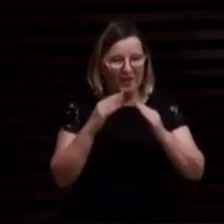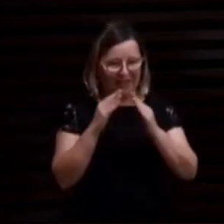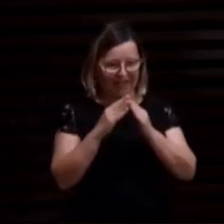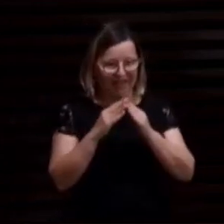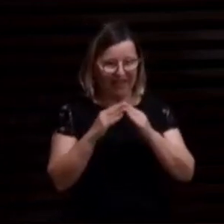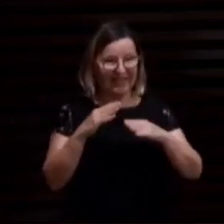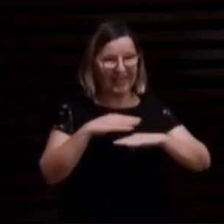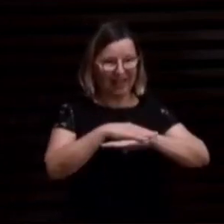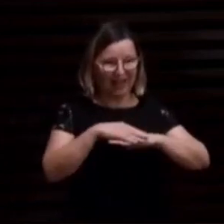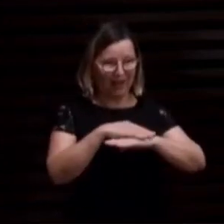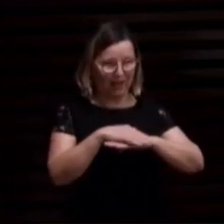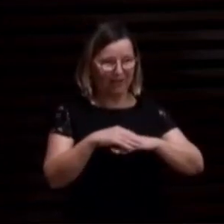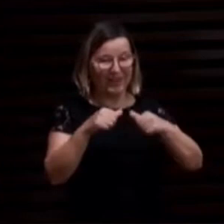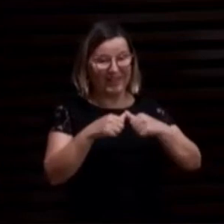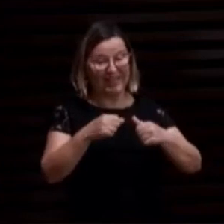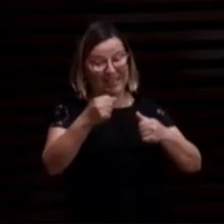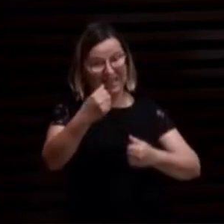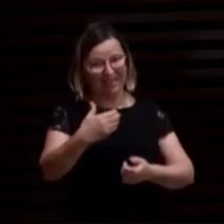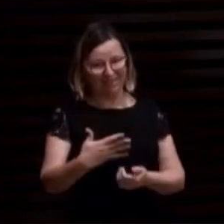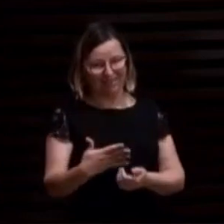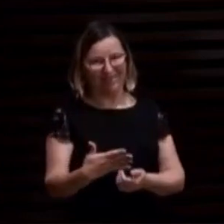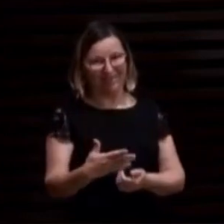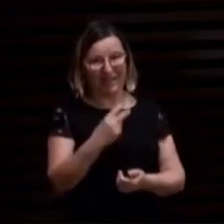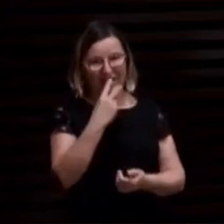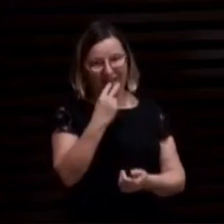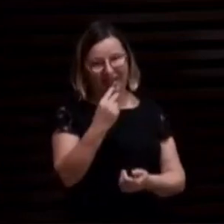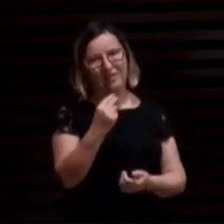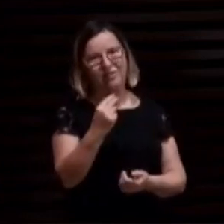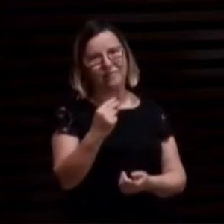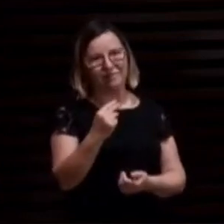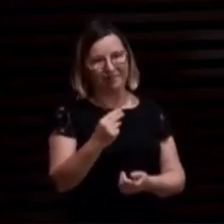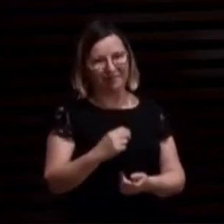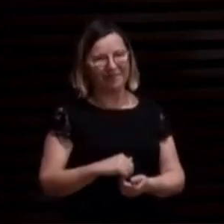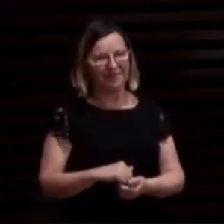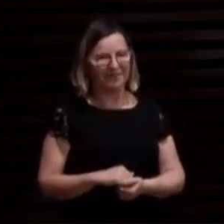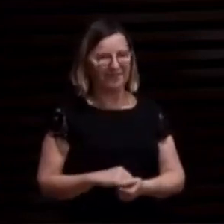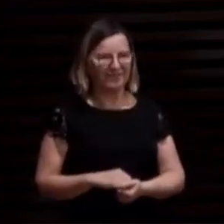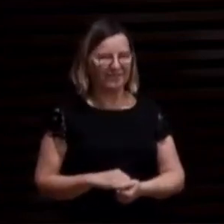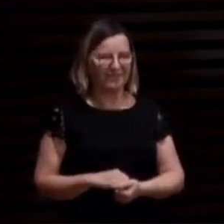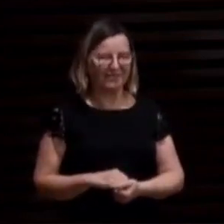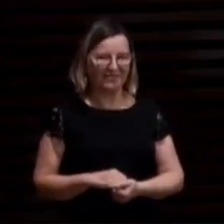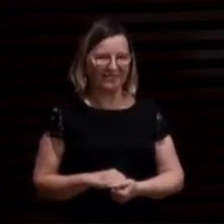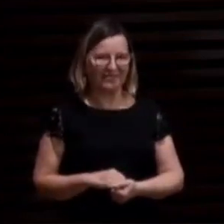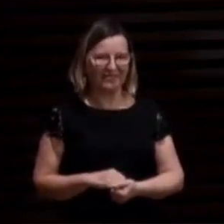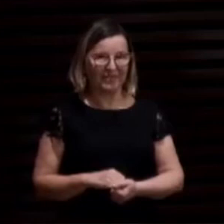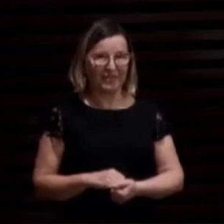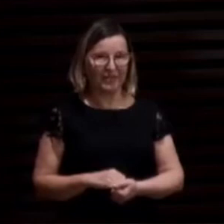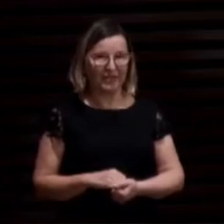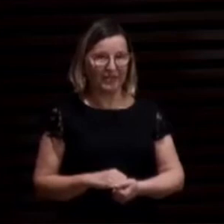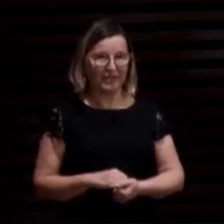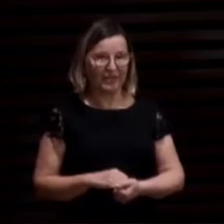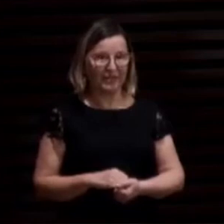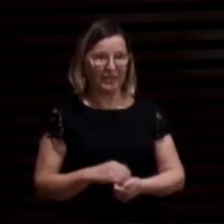foi esse assunto, a língua. Com ela nós